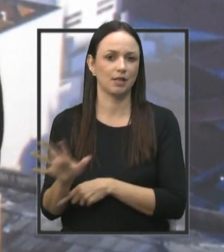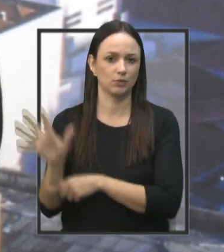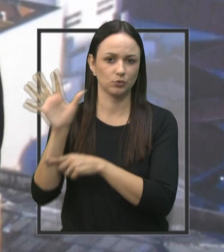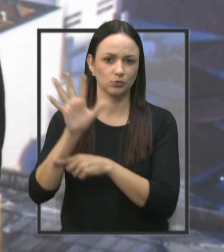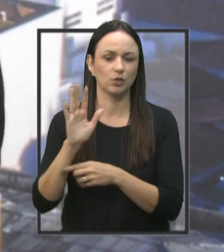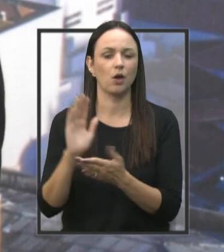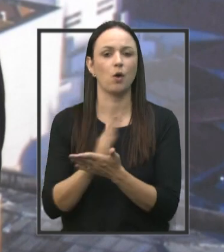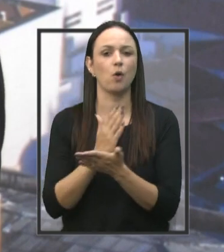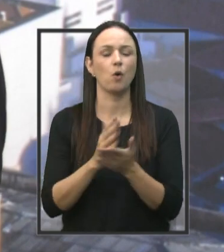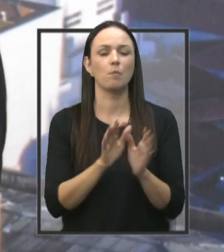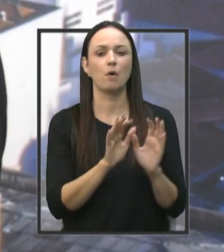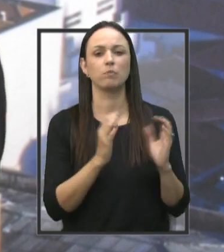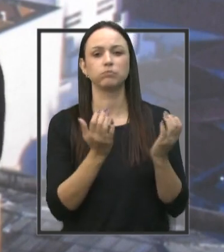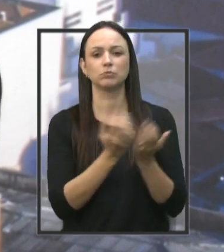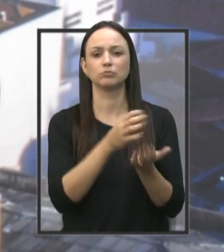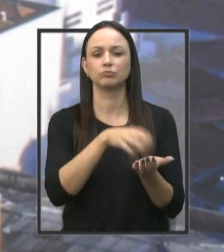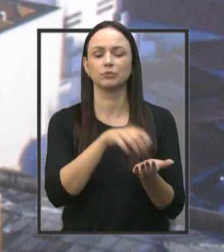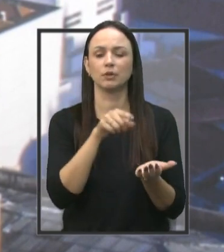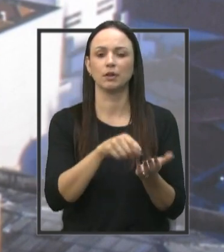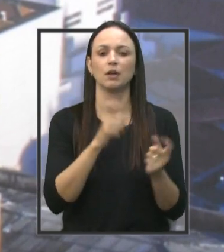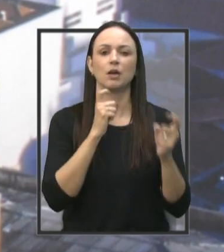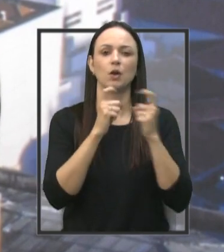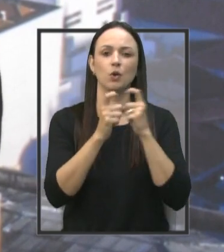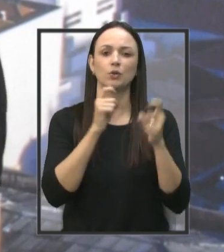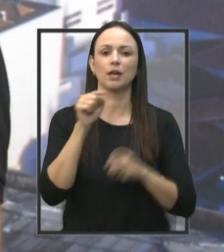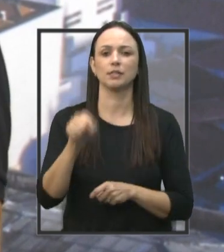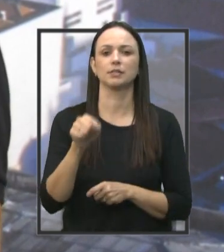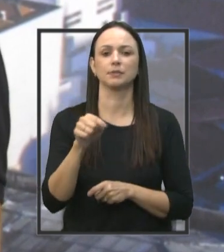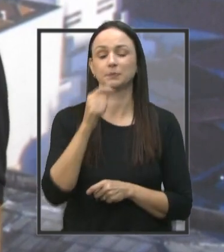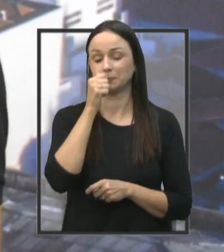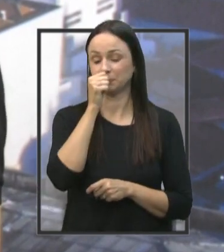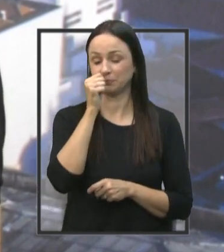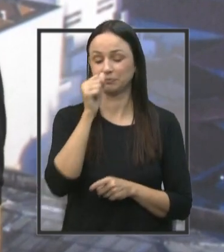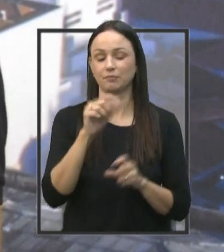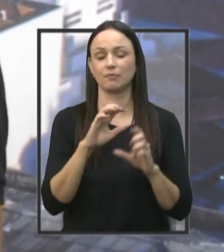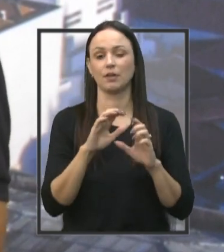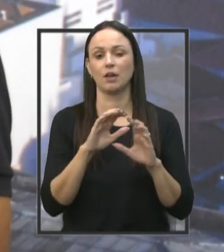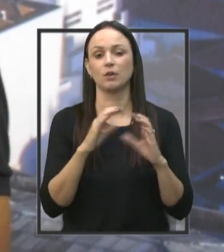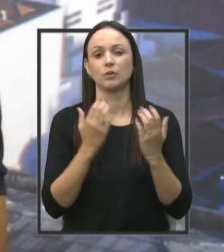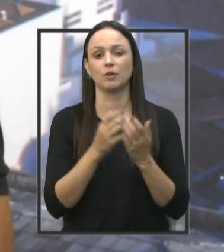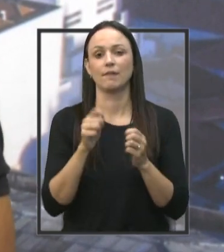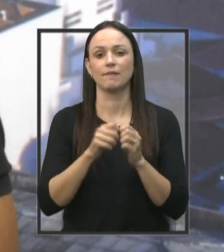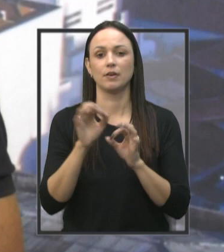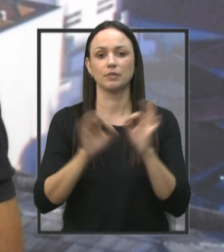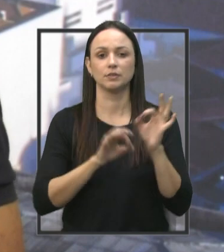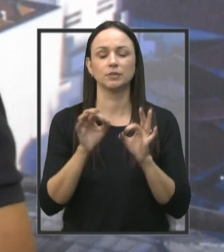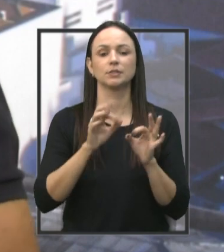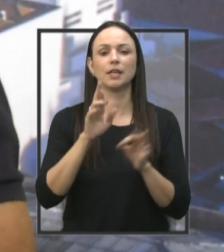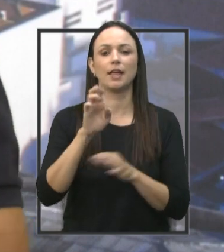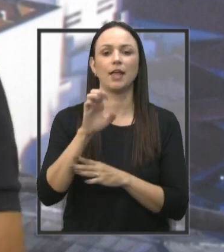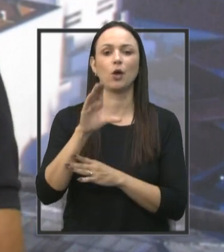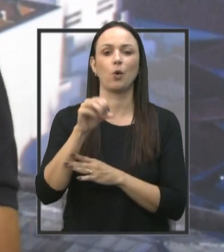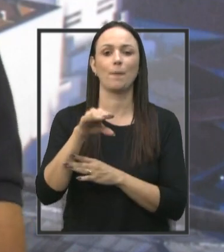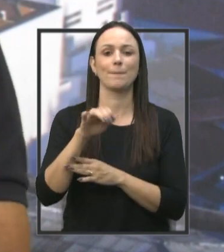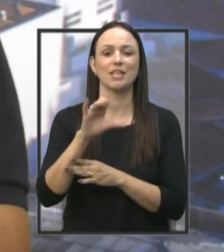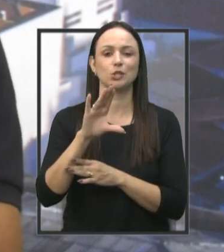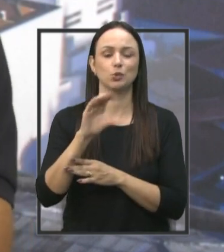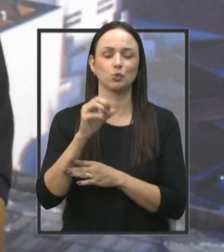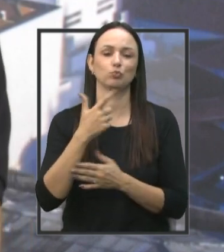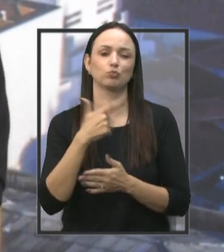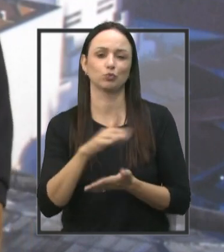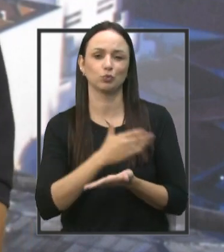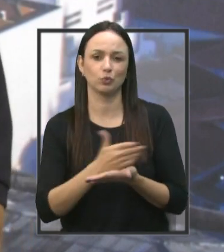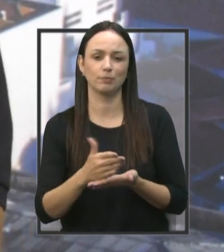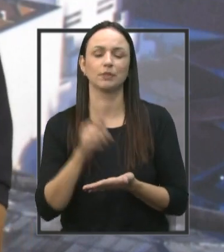estadual. Algumas comunidades, como no caso dessa reunião, eram as comunidades que fazem parte do programa Recomeço, que é um